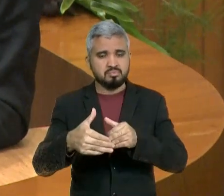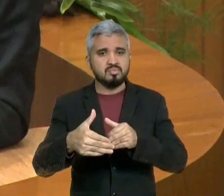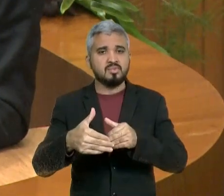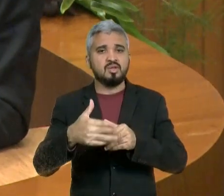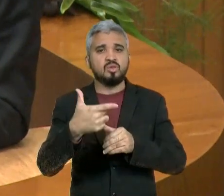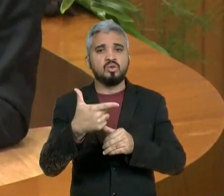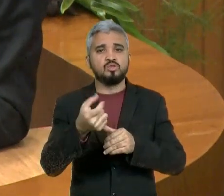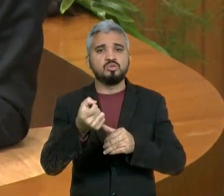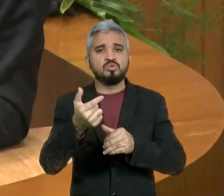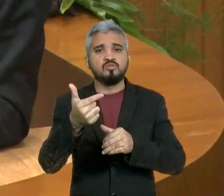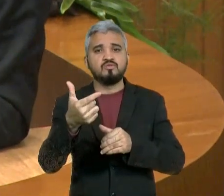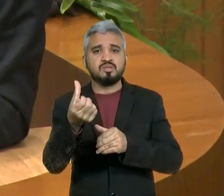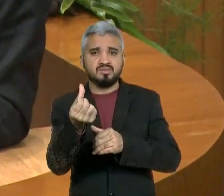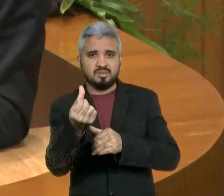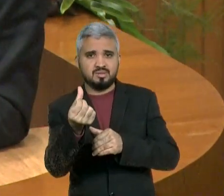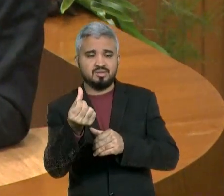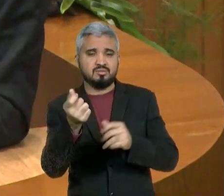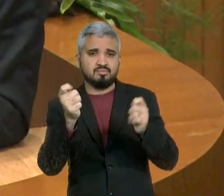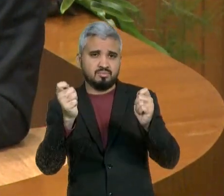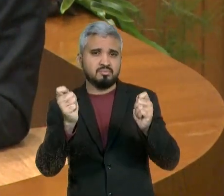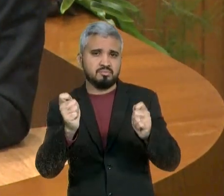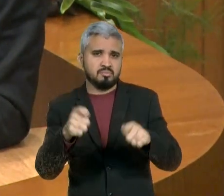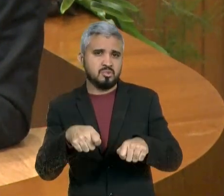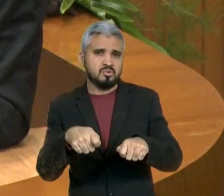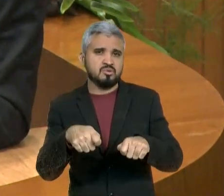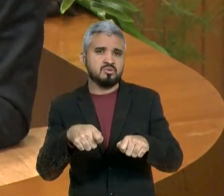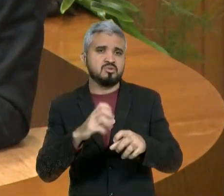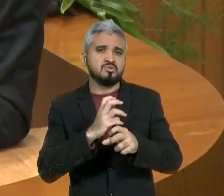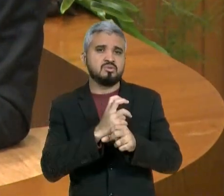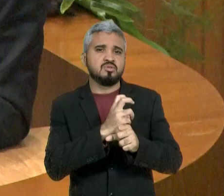2026 nós possamos ter